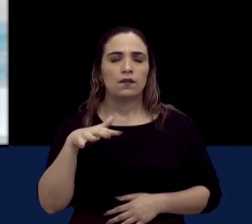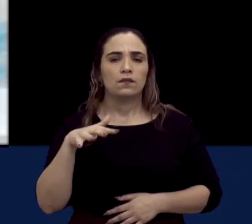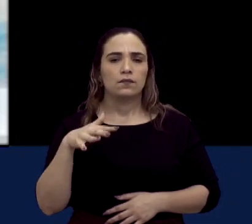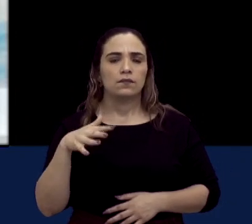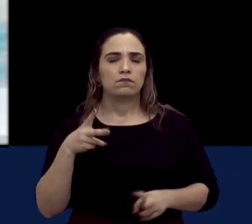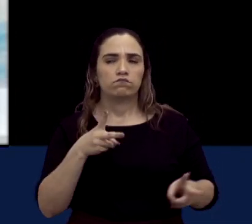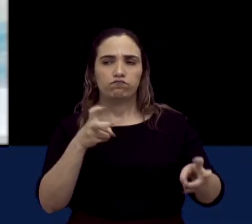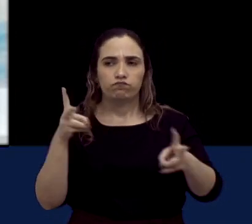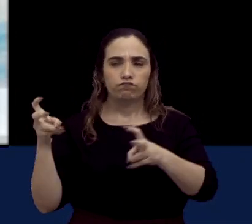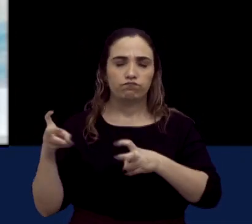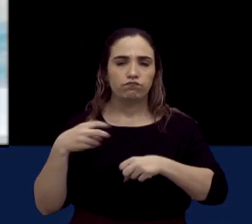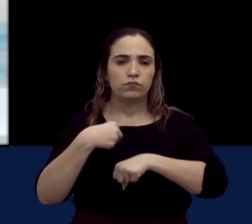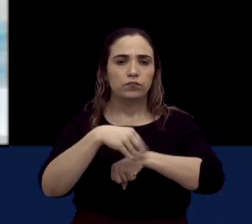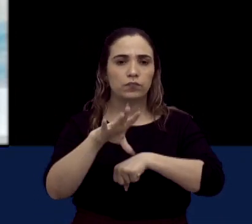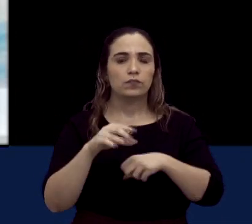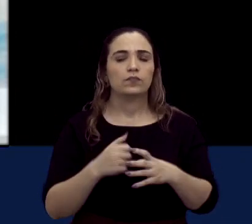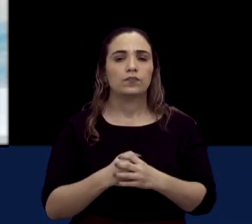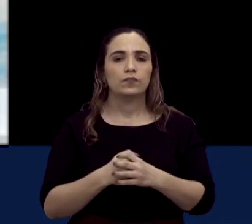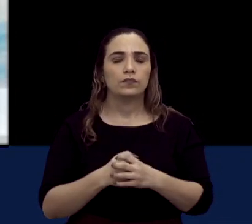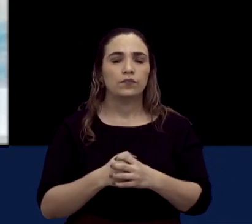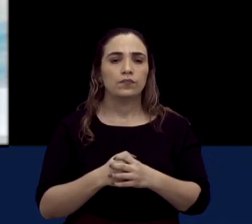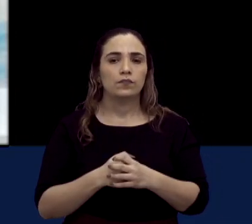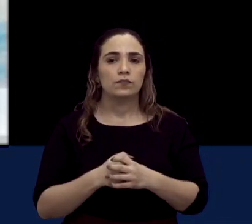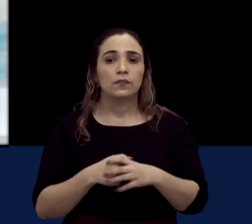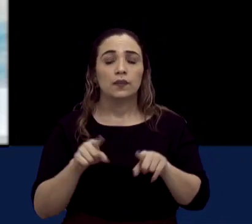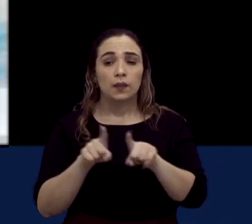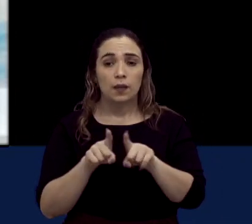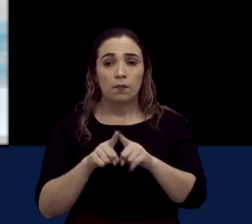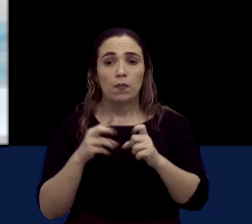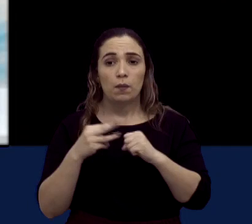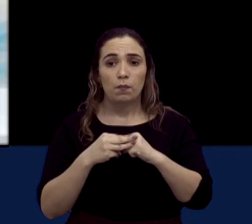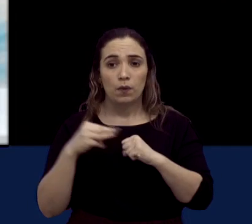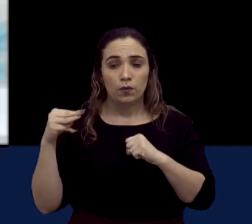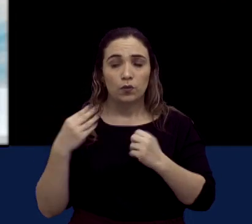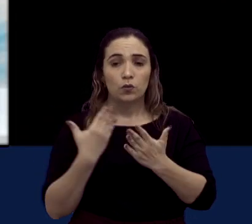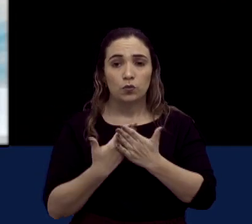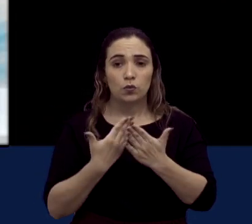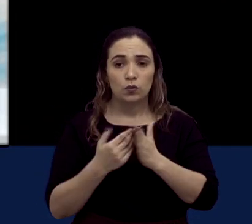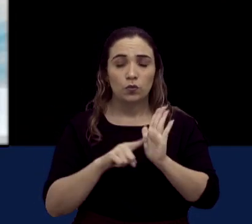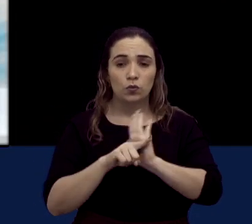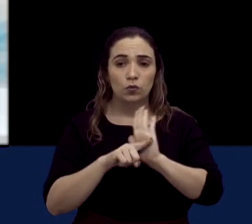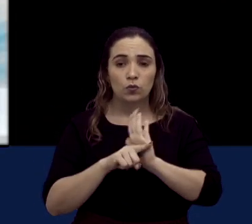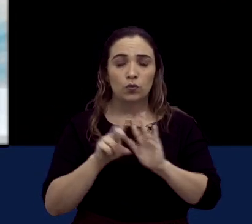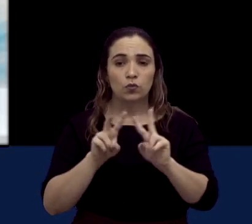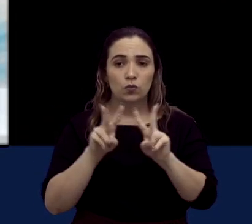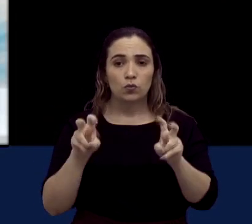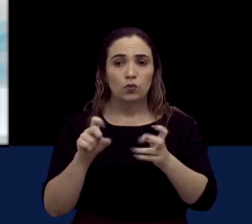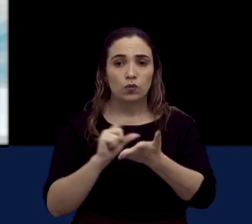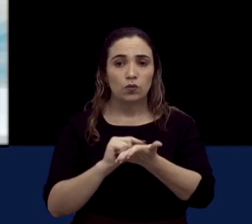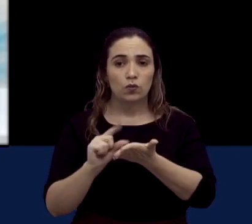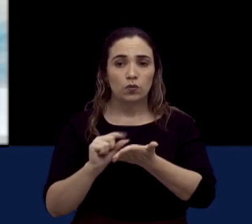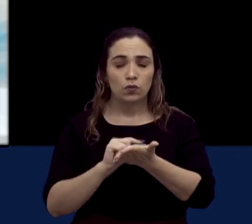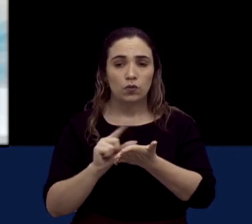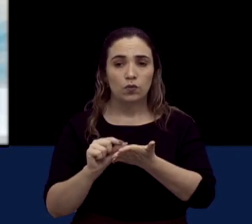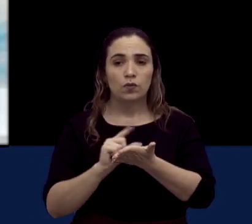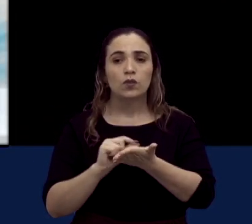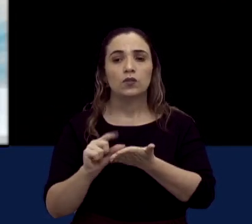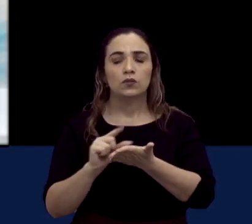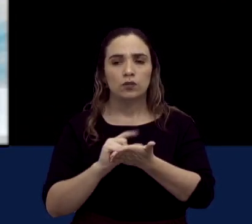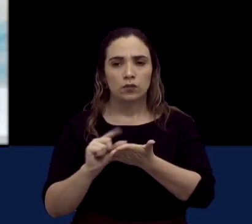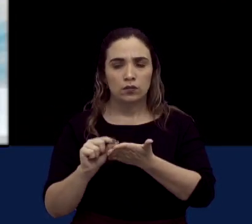experiências, além de também, no meu mestrado, ter me debruçado bastante em artigos, né, escrevi